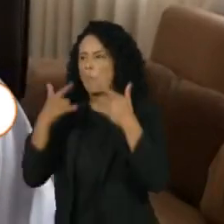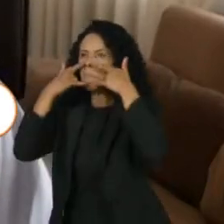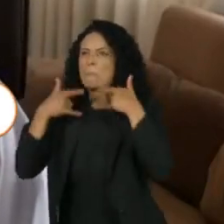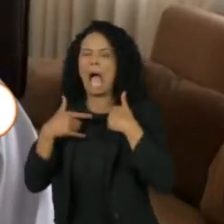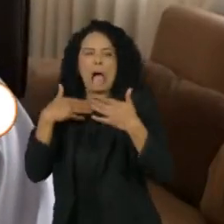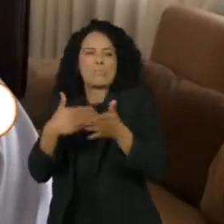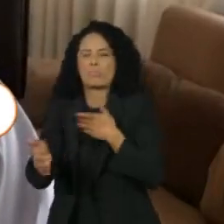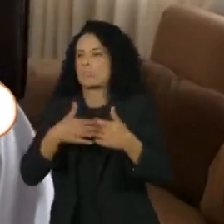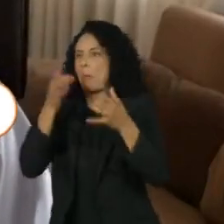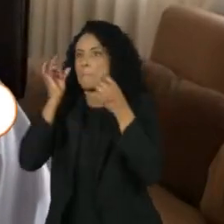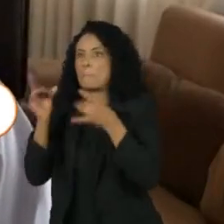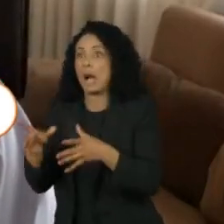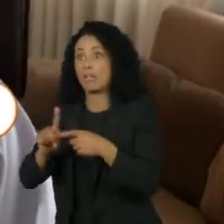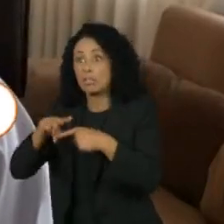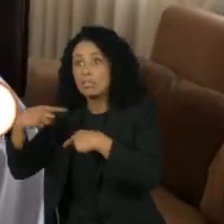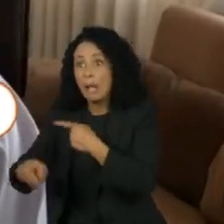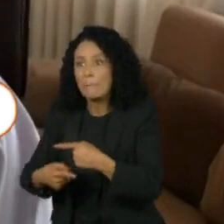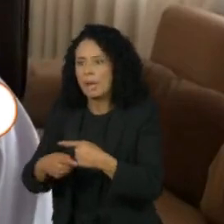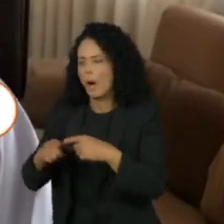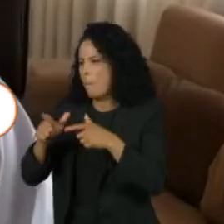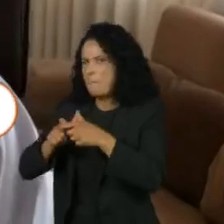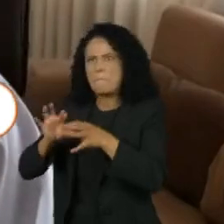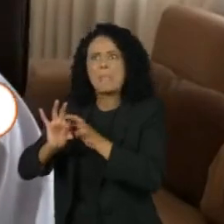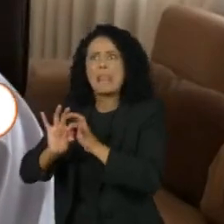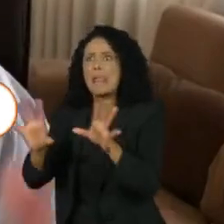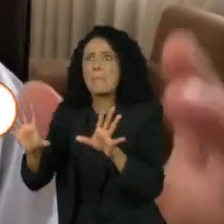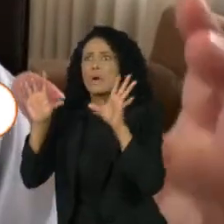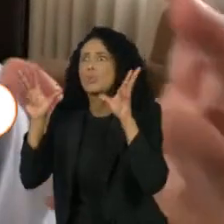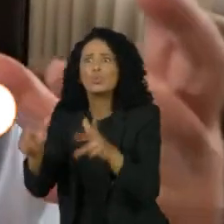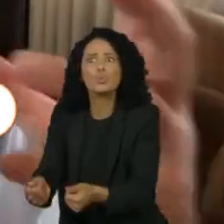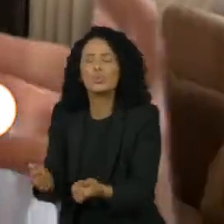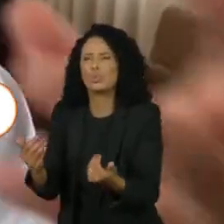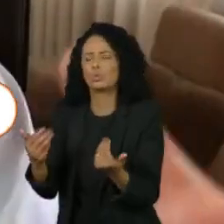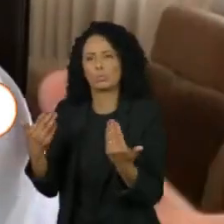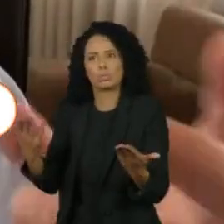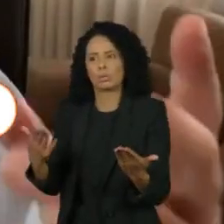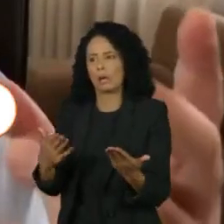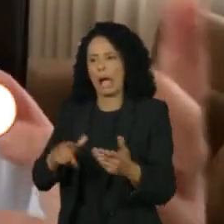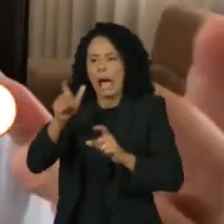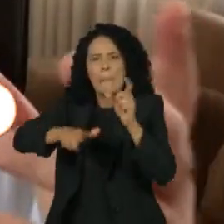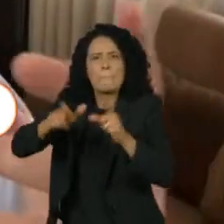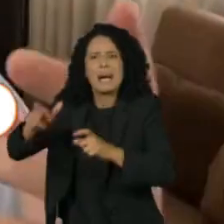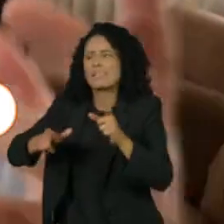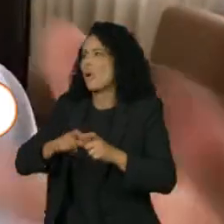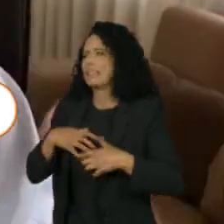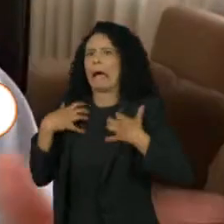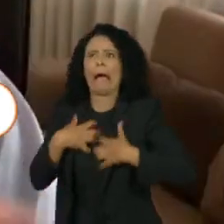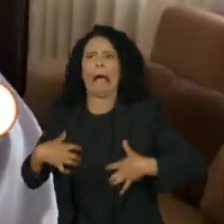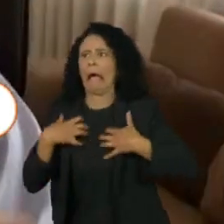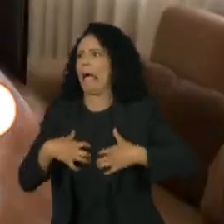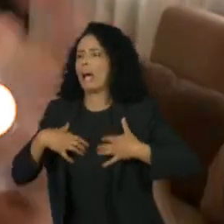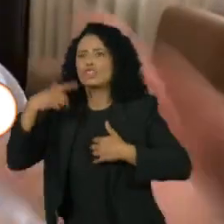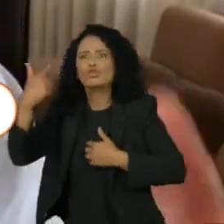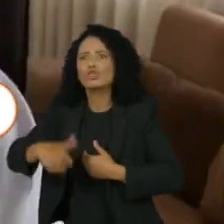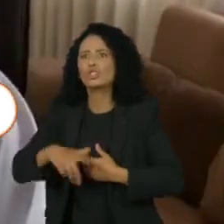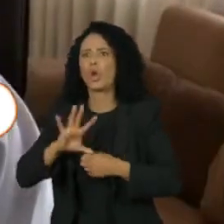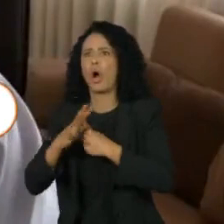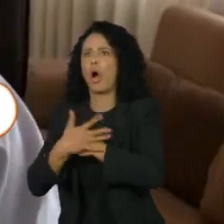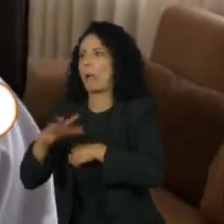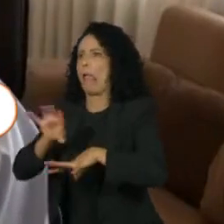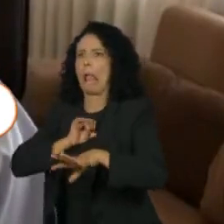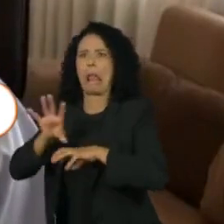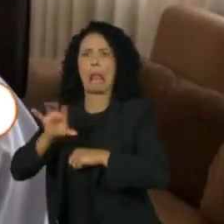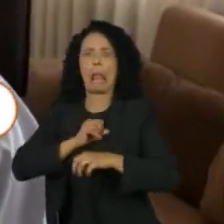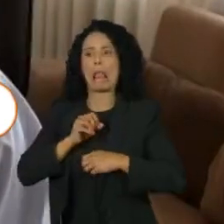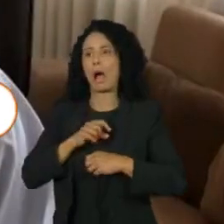casos nessa faixa etária. Ou seja, aquela angústia por reaver, por readquirir o